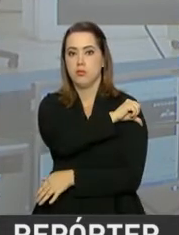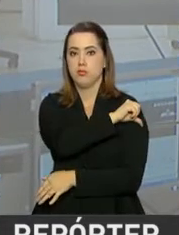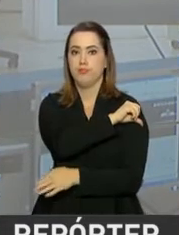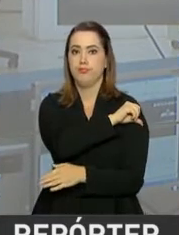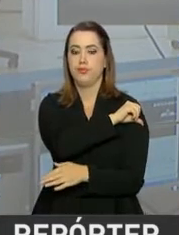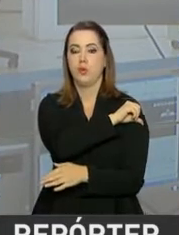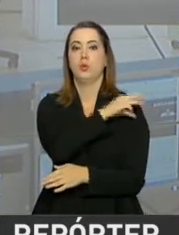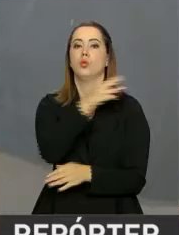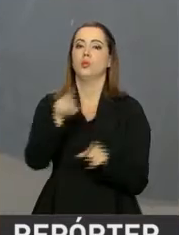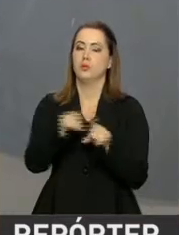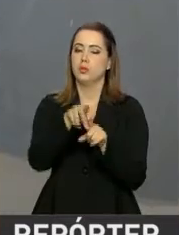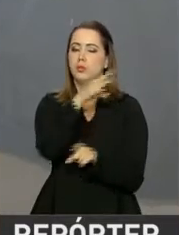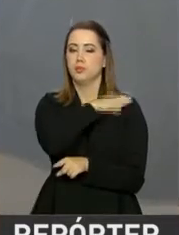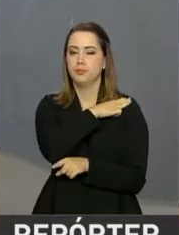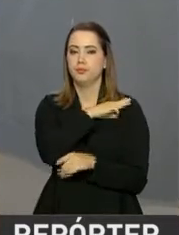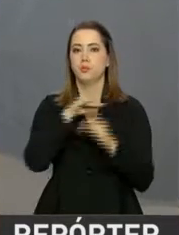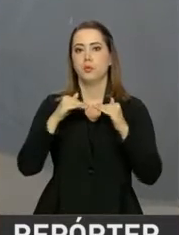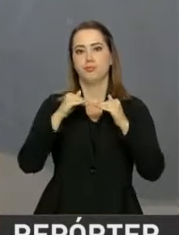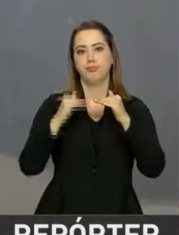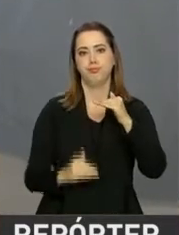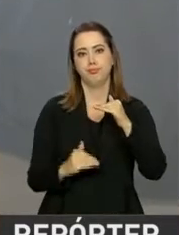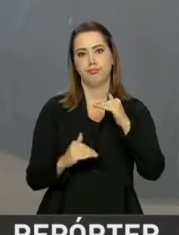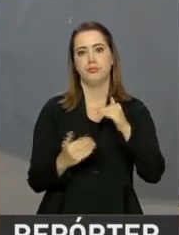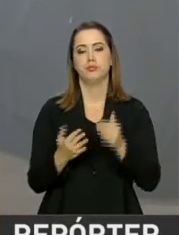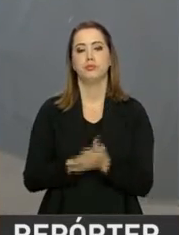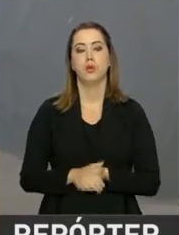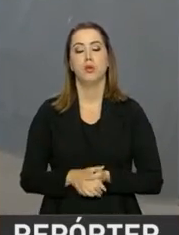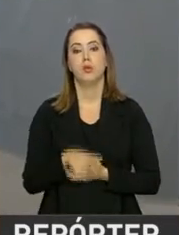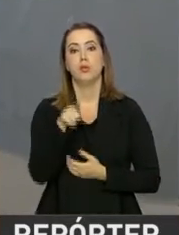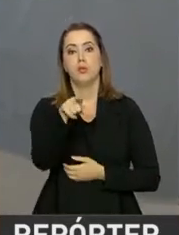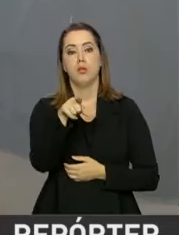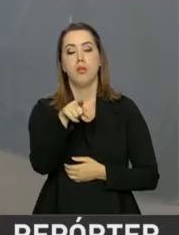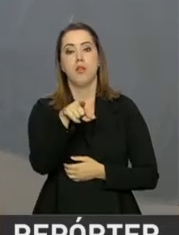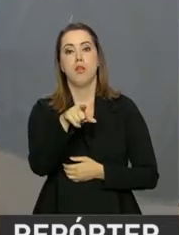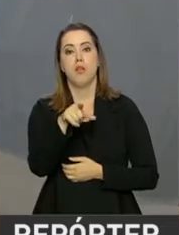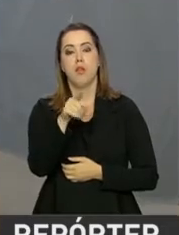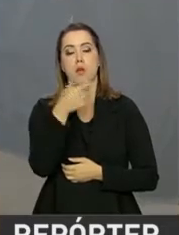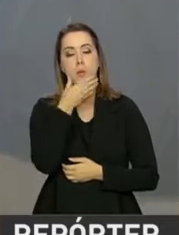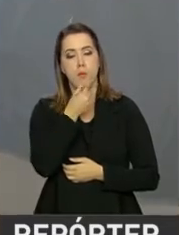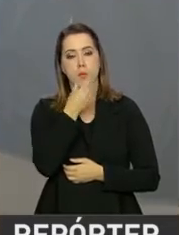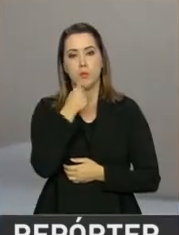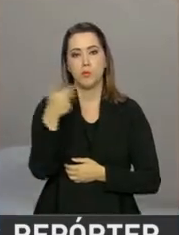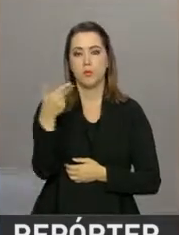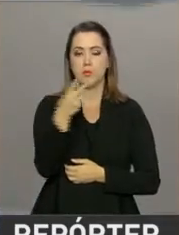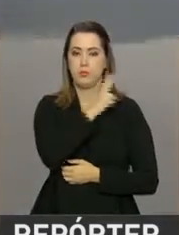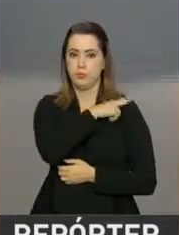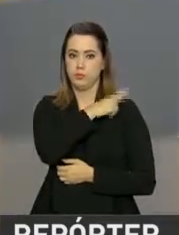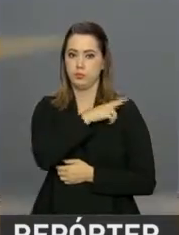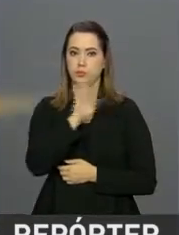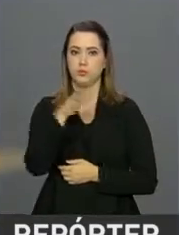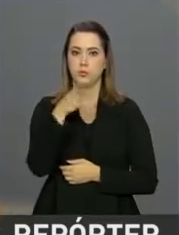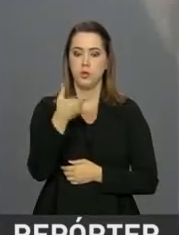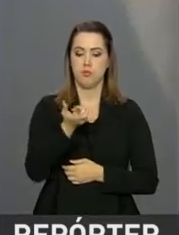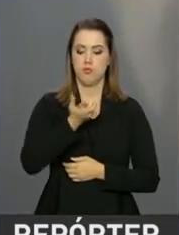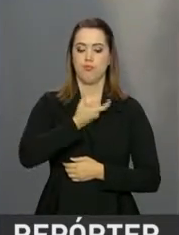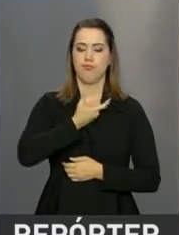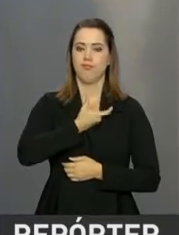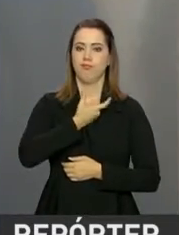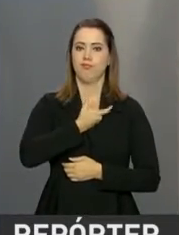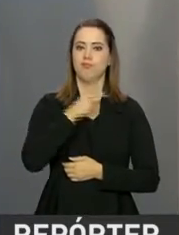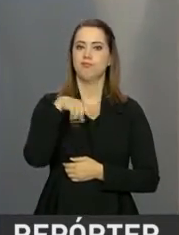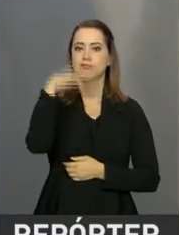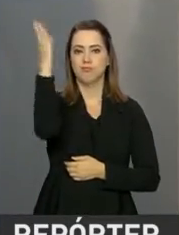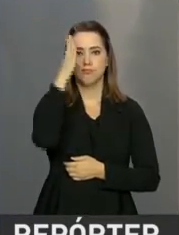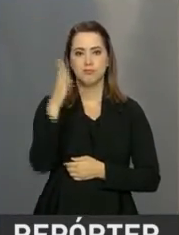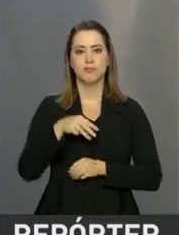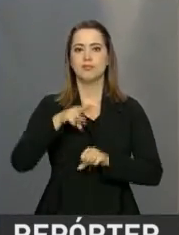ficaram abaixo da Média o Rafael de 17 anos está no 2º ano do ensino médio e já ganhou duas medalhas na Olimpíada